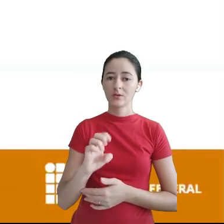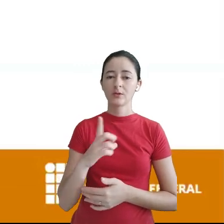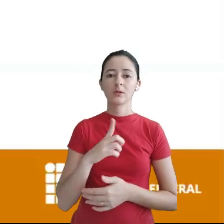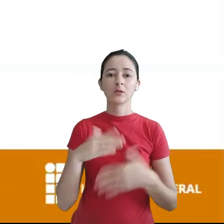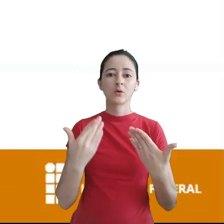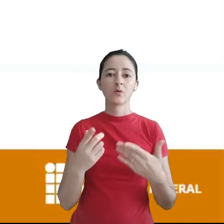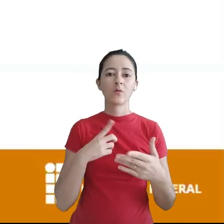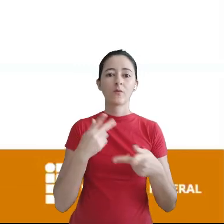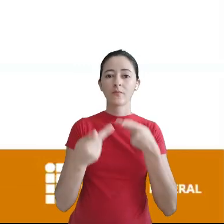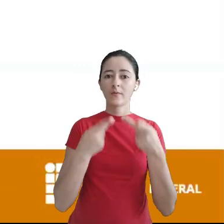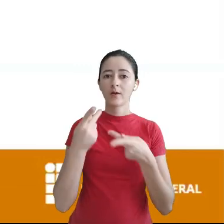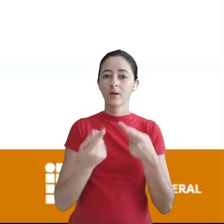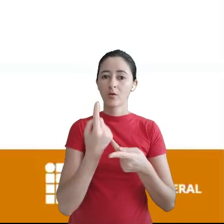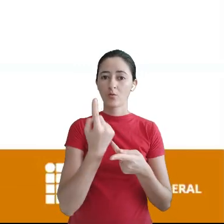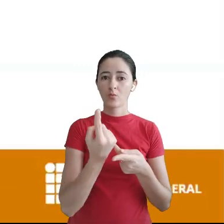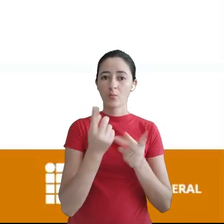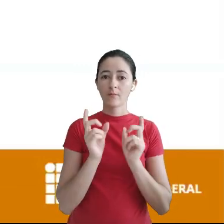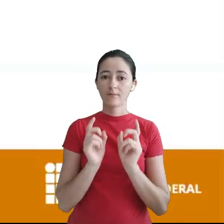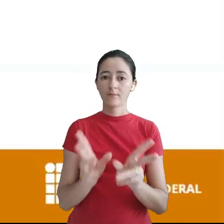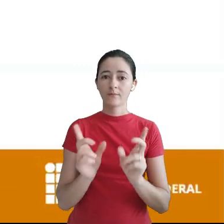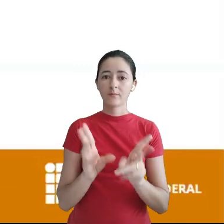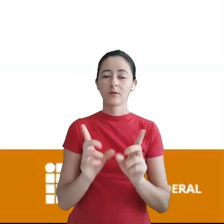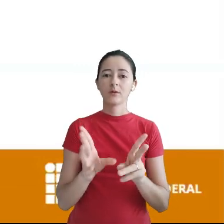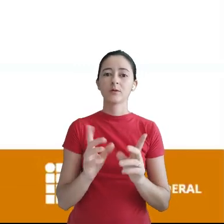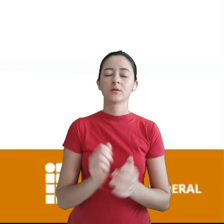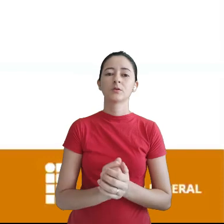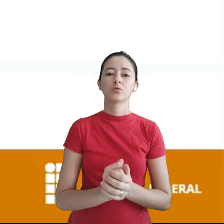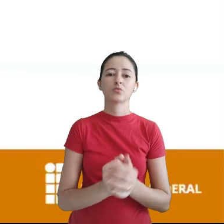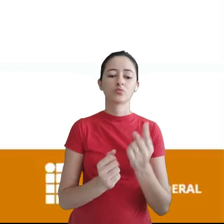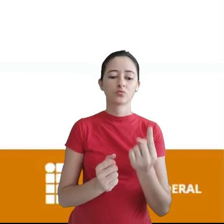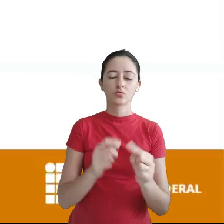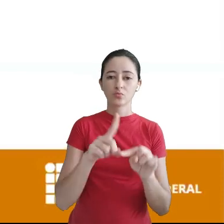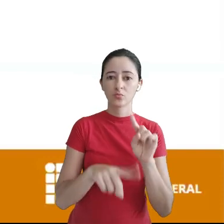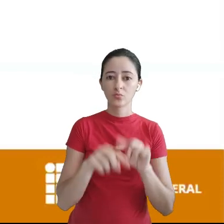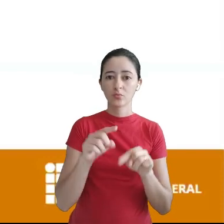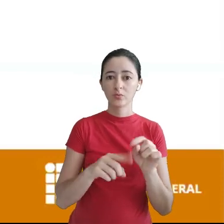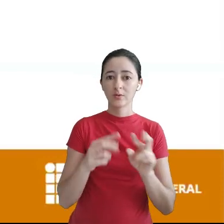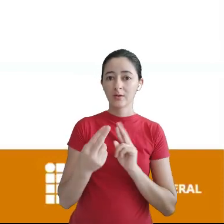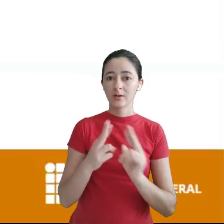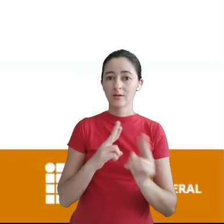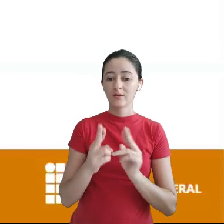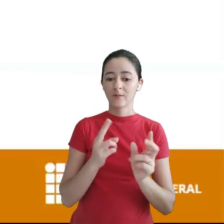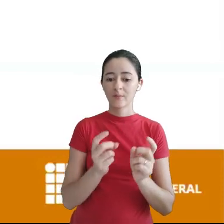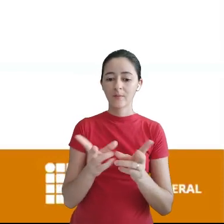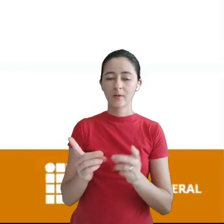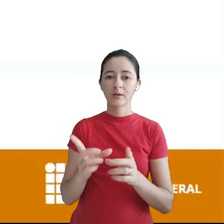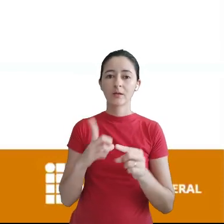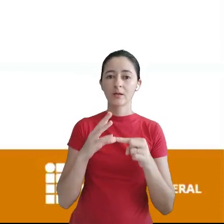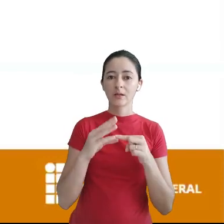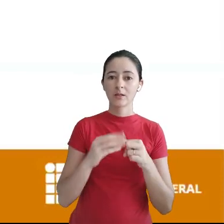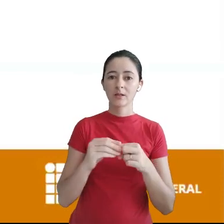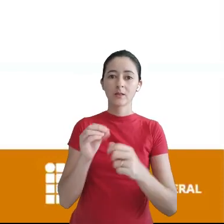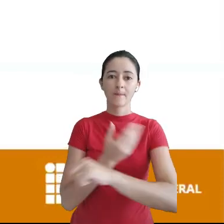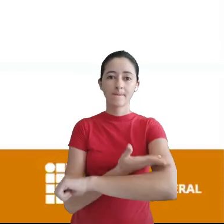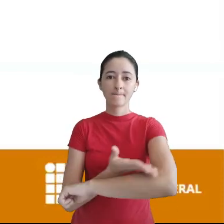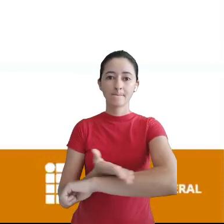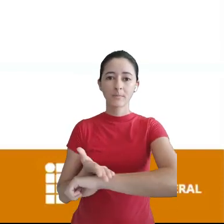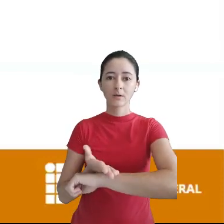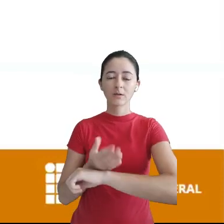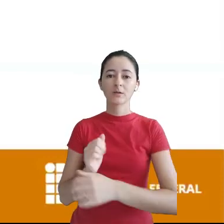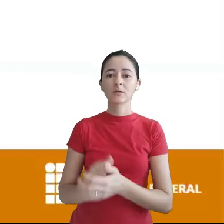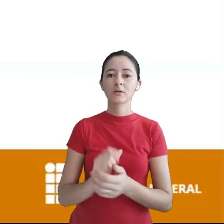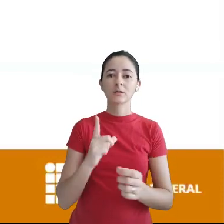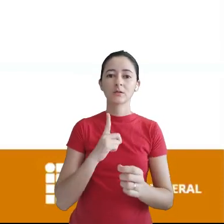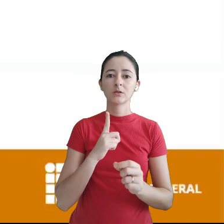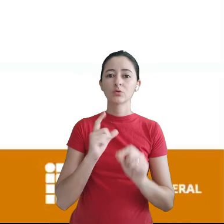fala aqui que uma venda, um produto, está relacionado a várias vendas, é porque o produto caneta branca da cor